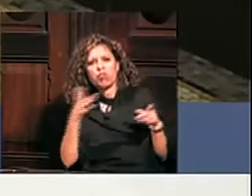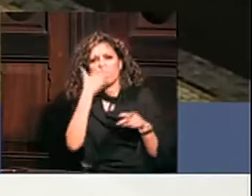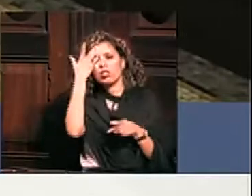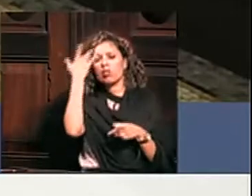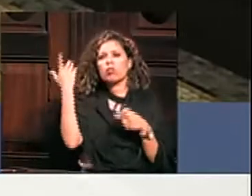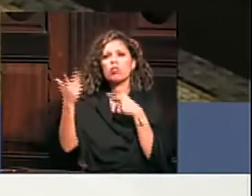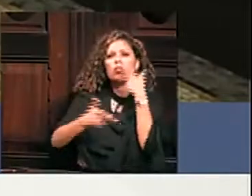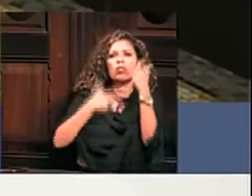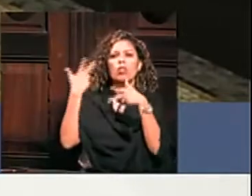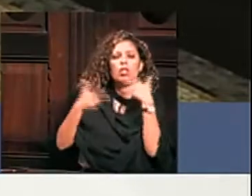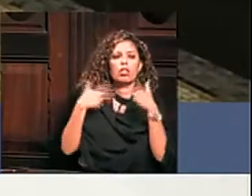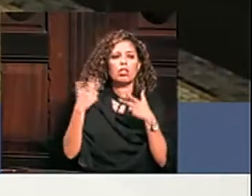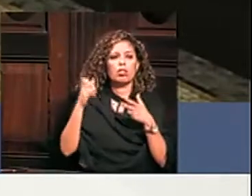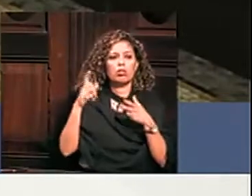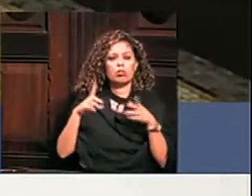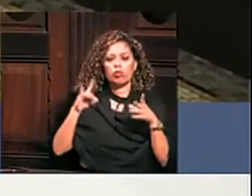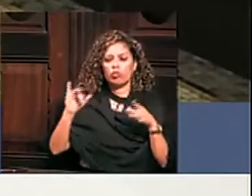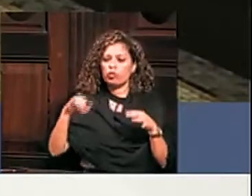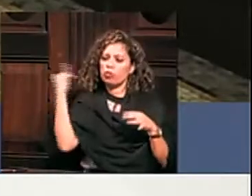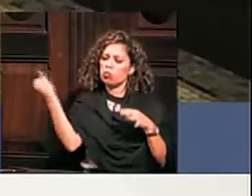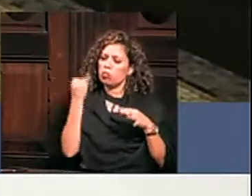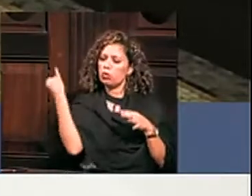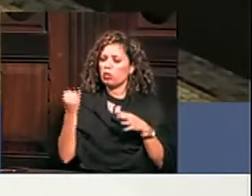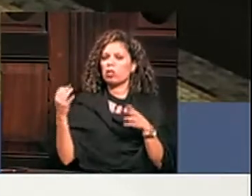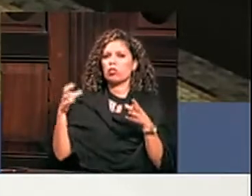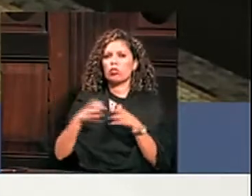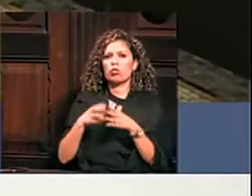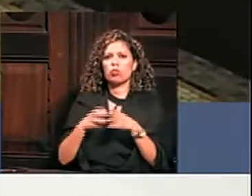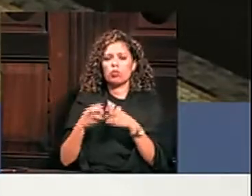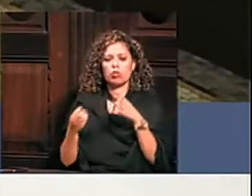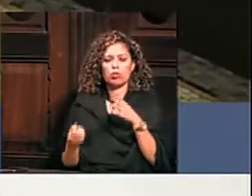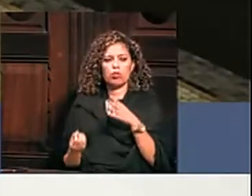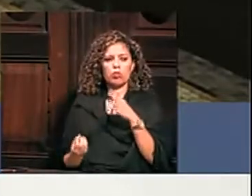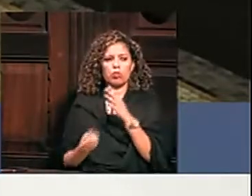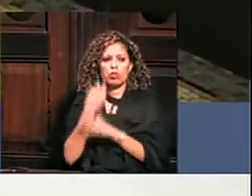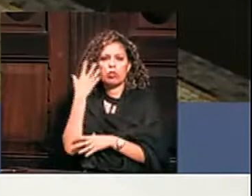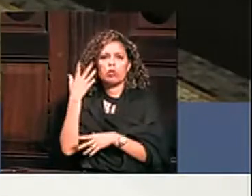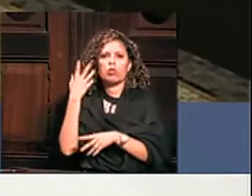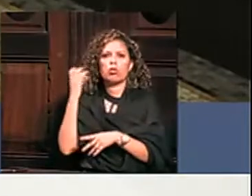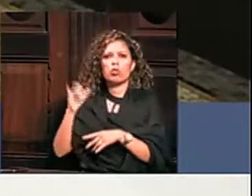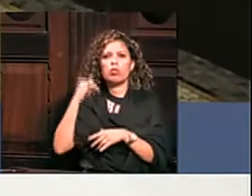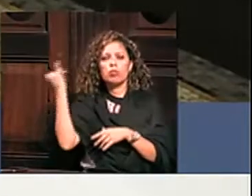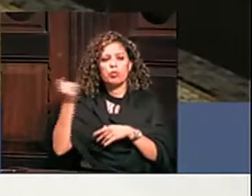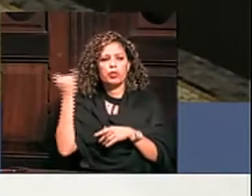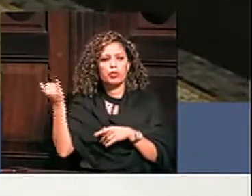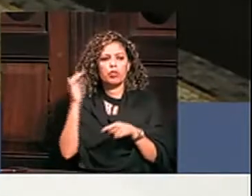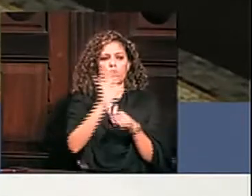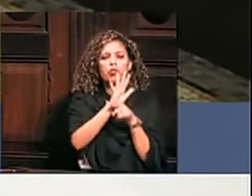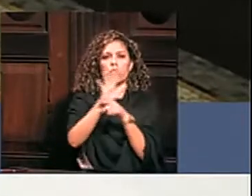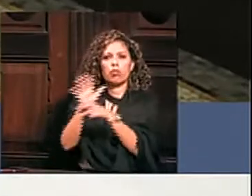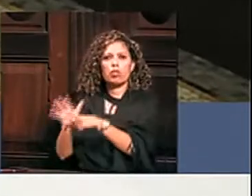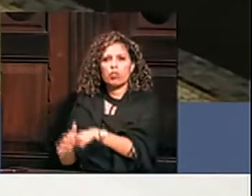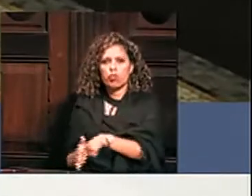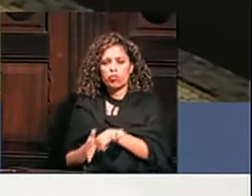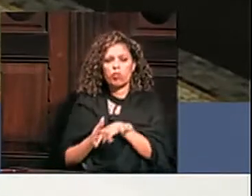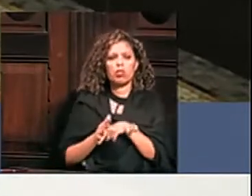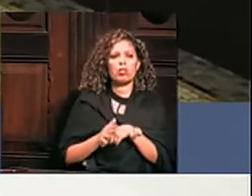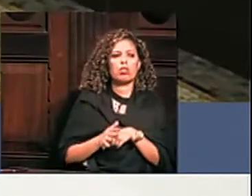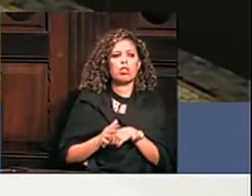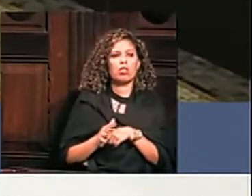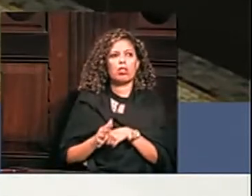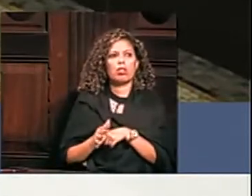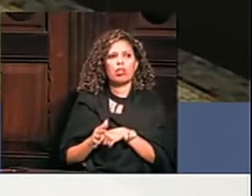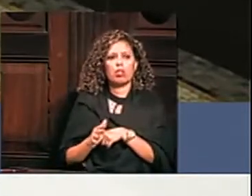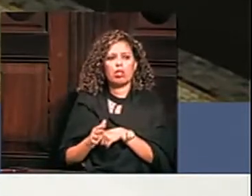Foi importantíssima a aprovação da controladoria, porque vai nos ajudar, vai auxiliar a Assembleia Legislativa nesse dever nosso